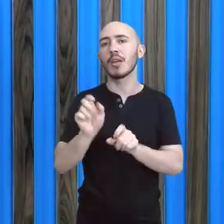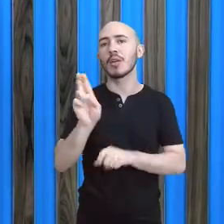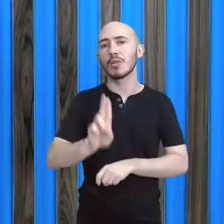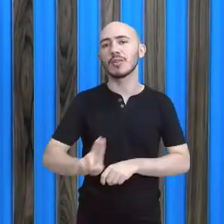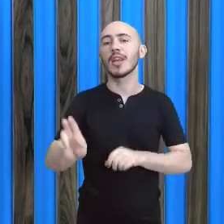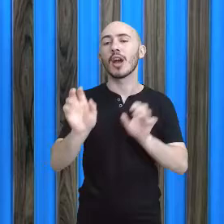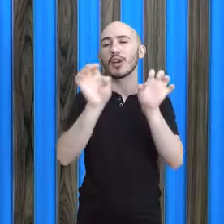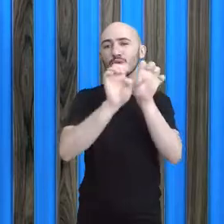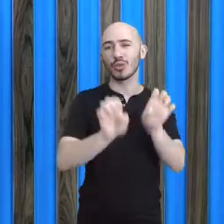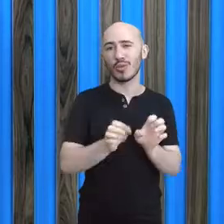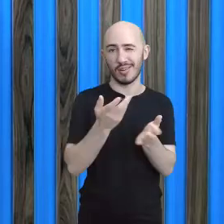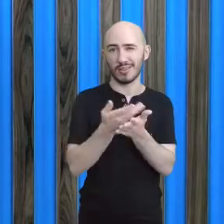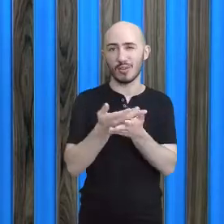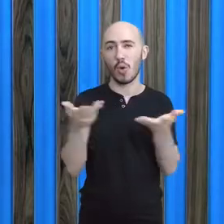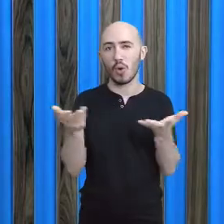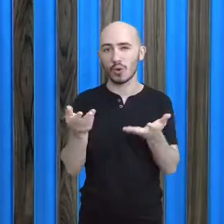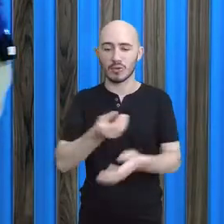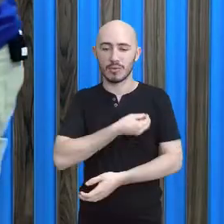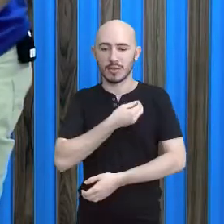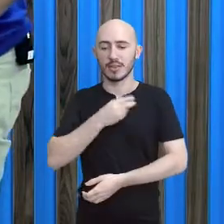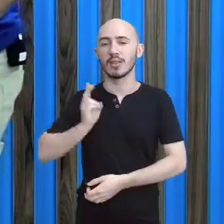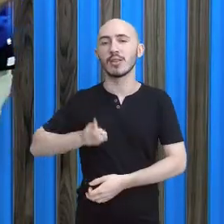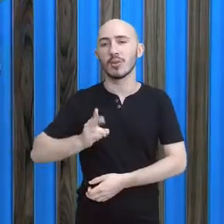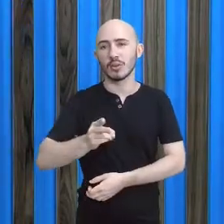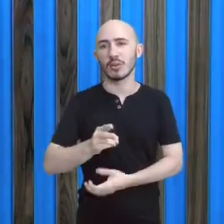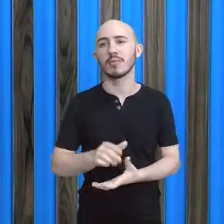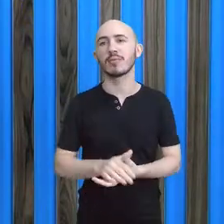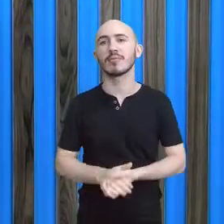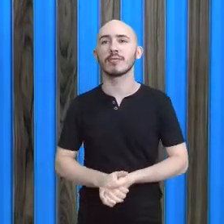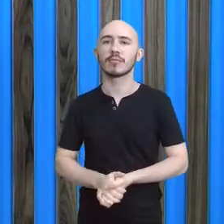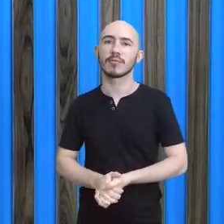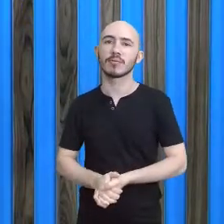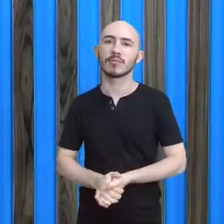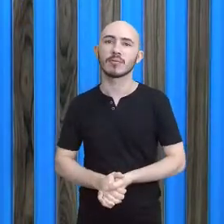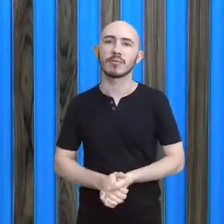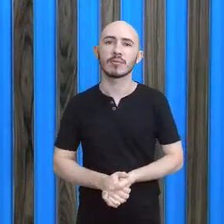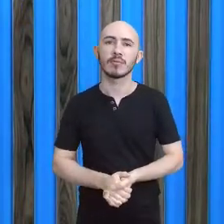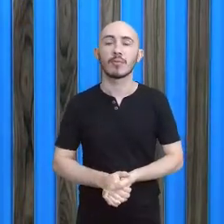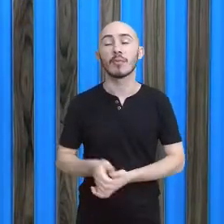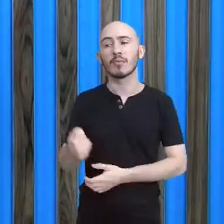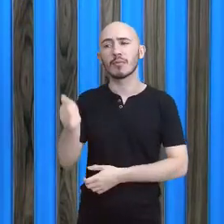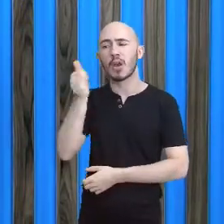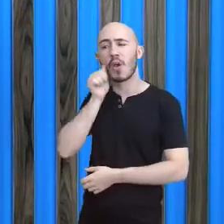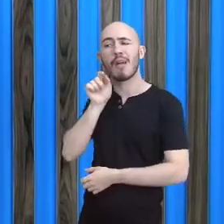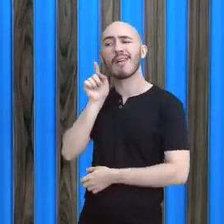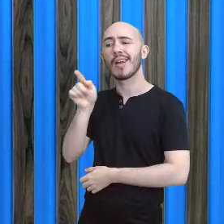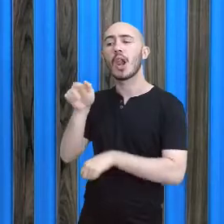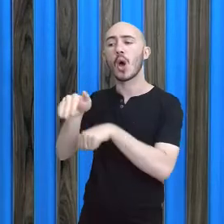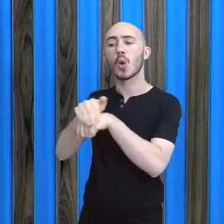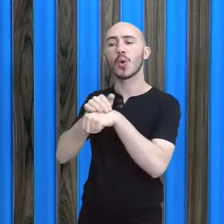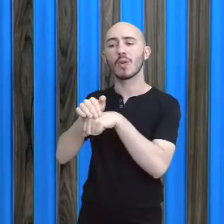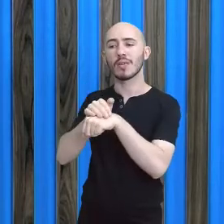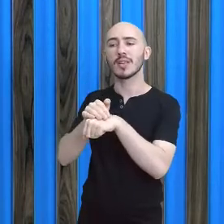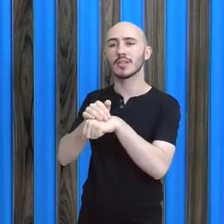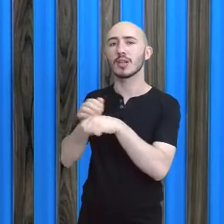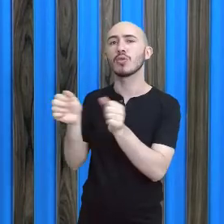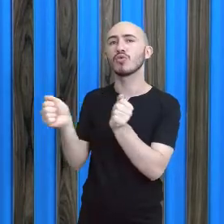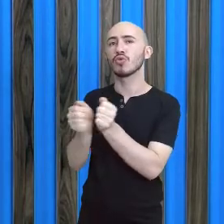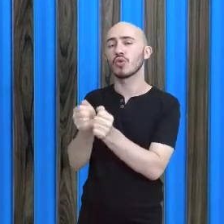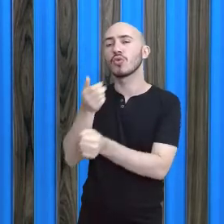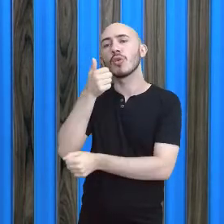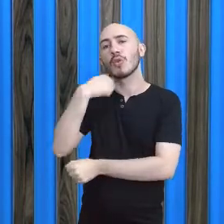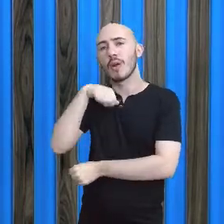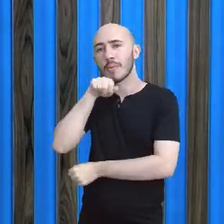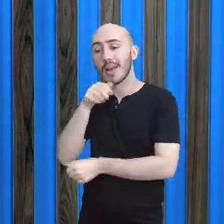estudou hoje, né? Que é o present continuous. Então, she's talking to her mom now. Ela está conversando com sua mãe